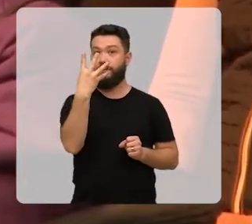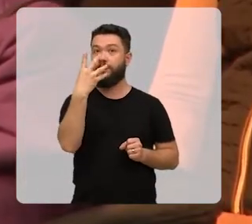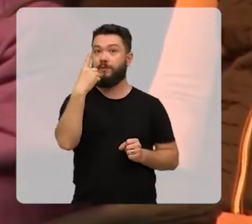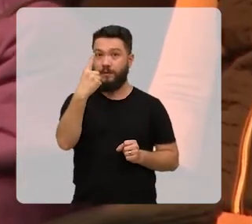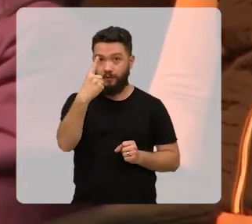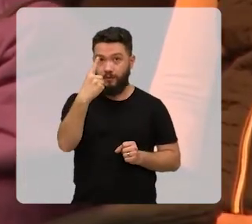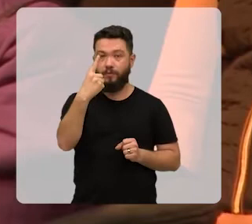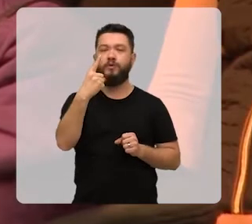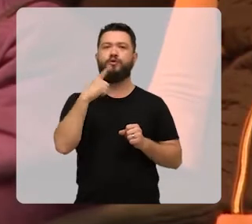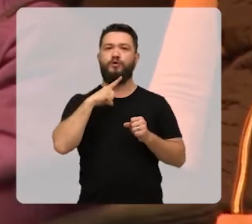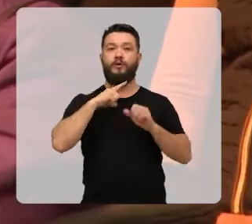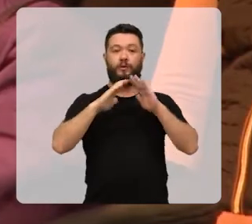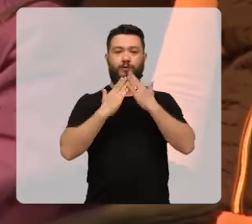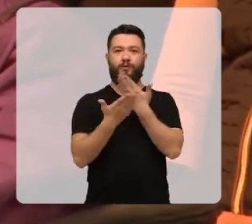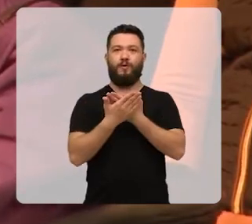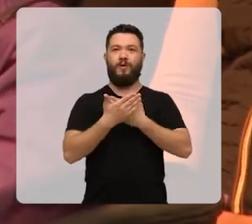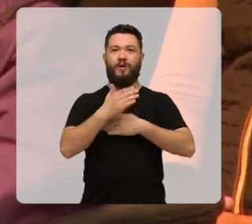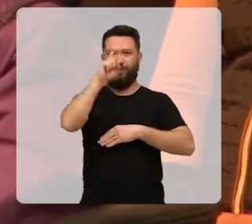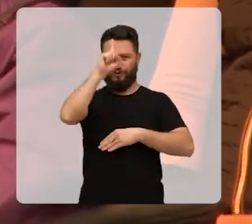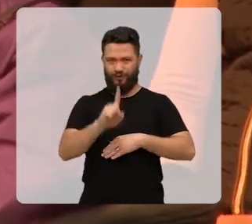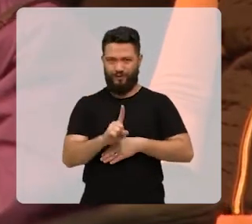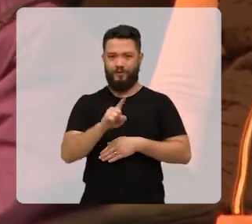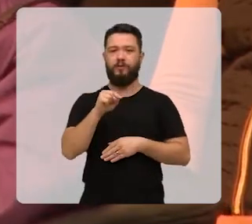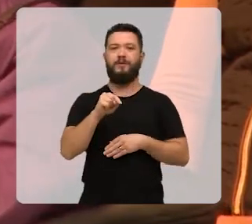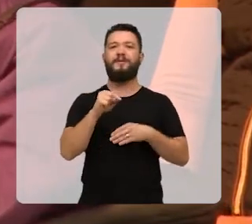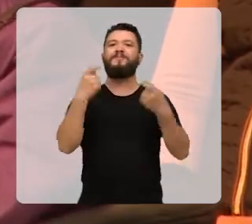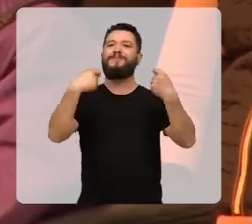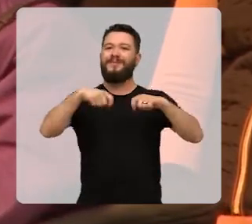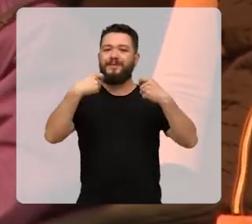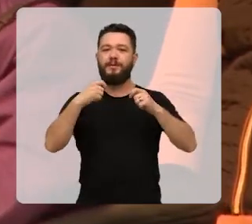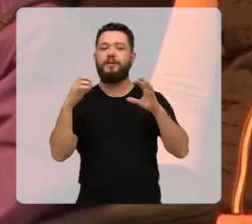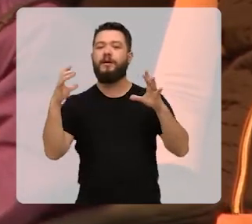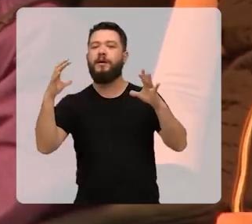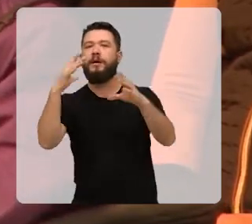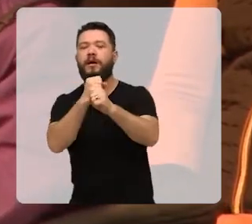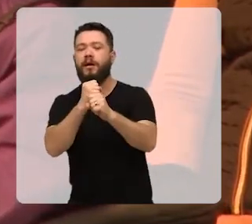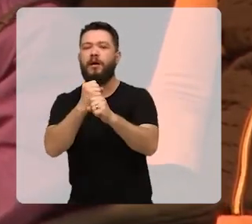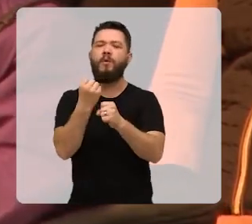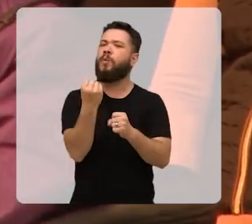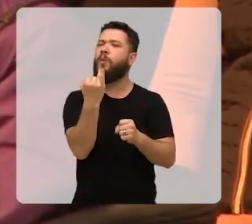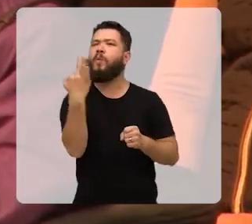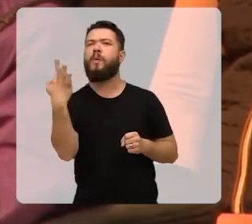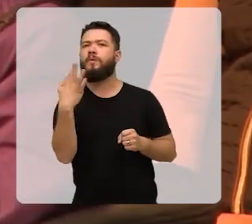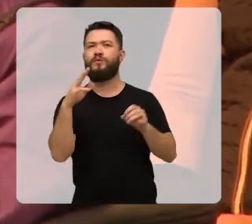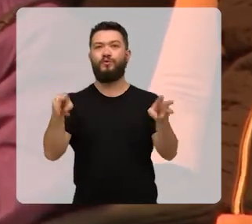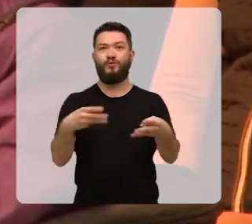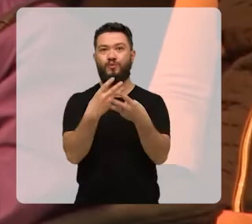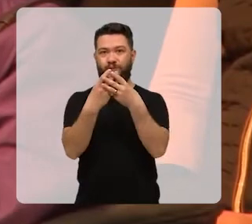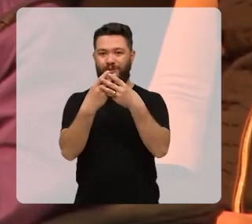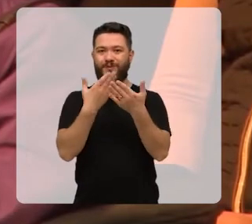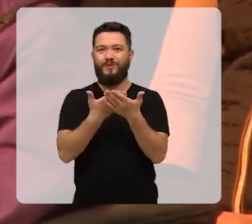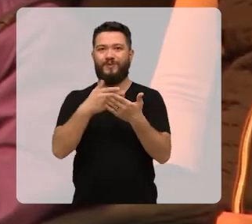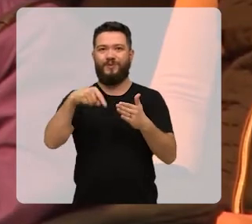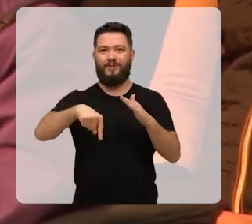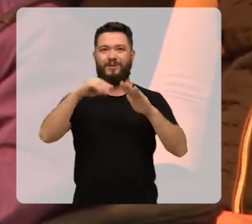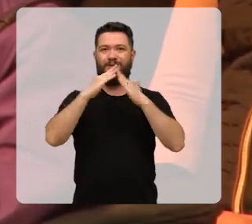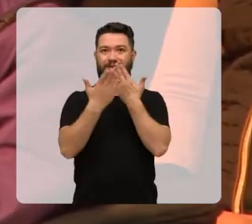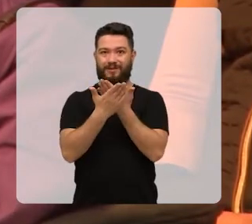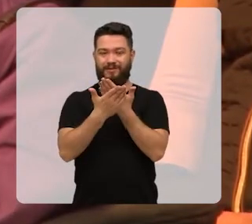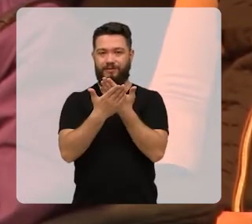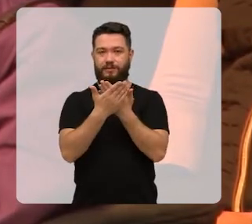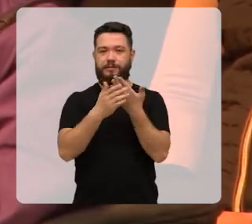obrigados a declarar o número de estudantes judaicos presentes, que levou à constituição